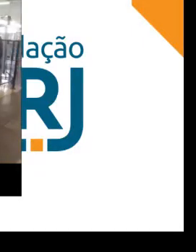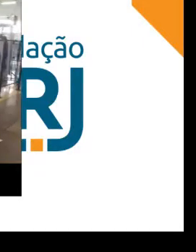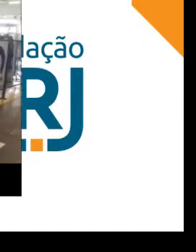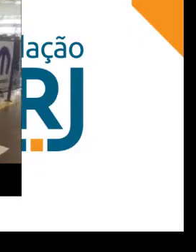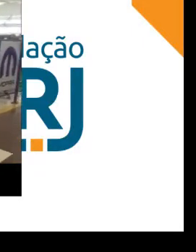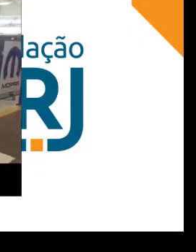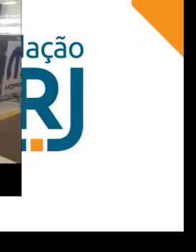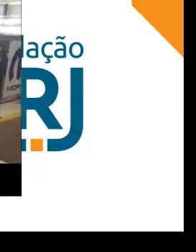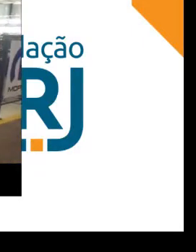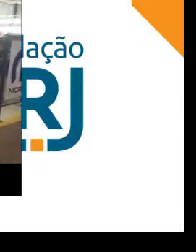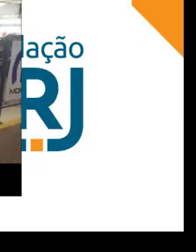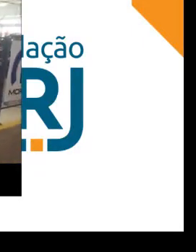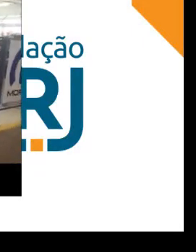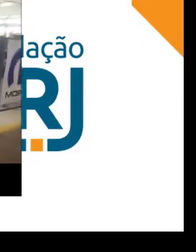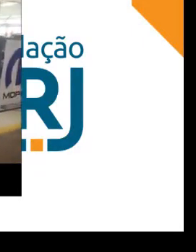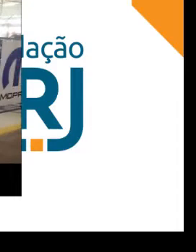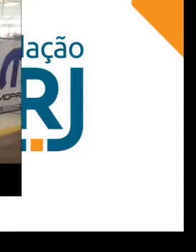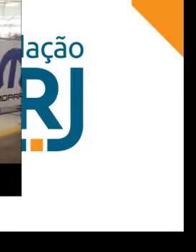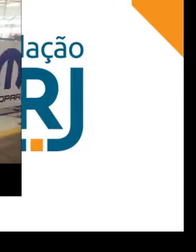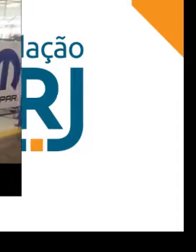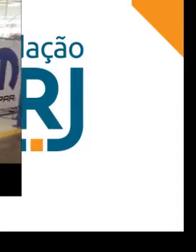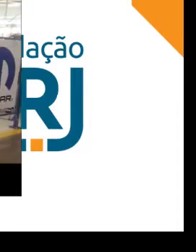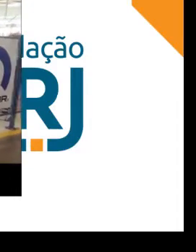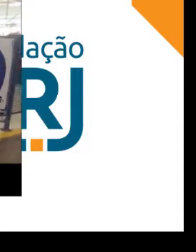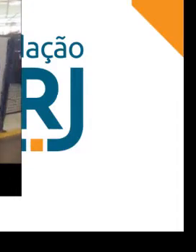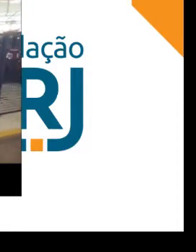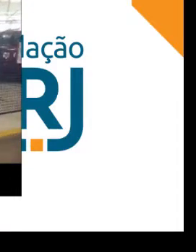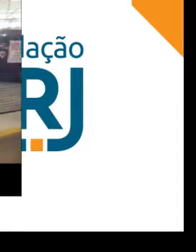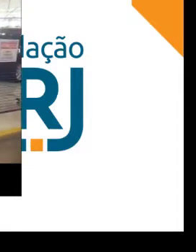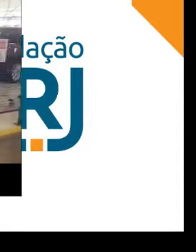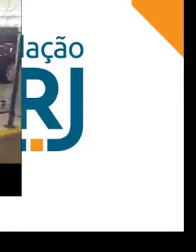E aqui é a parte de colocar os acessórios da Mopar.